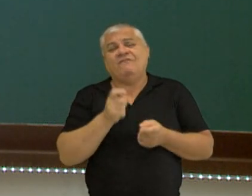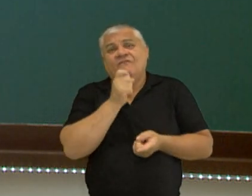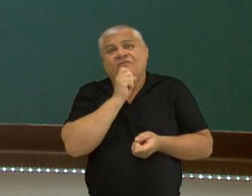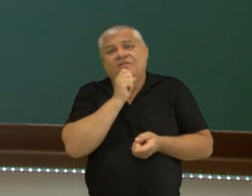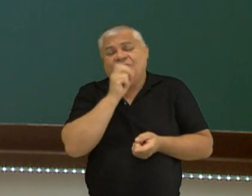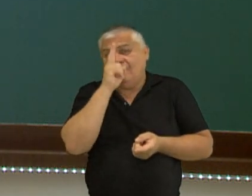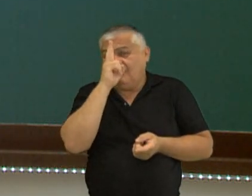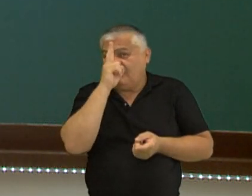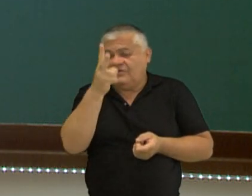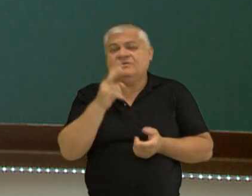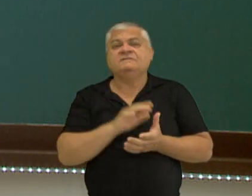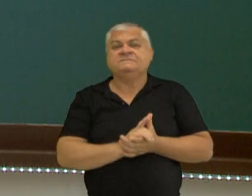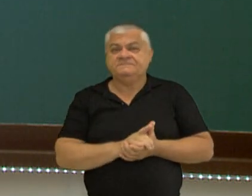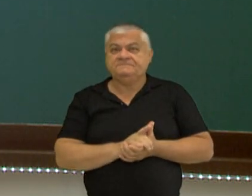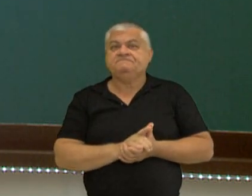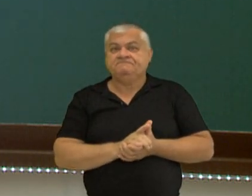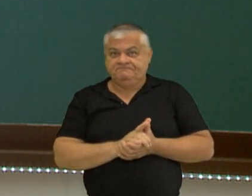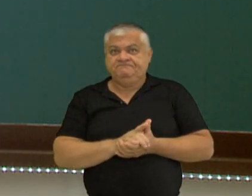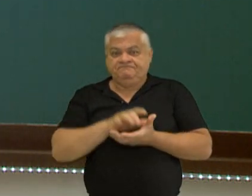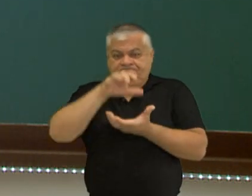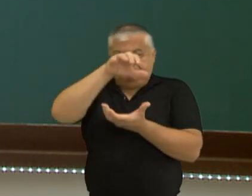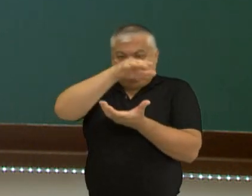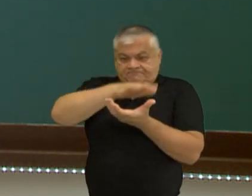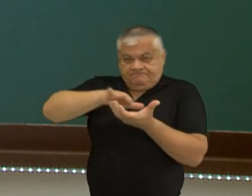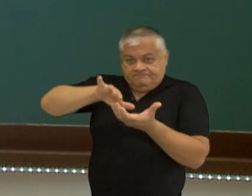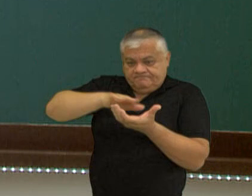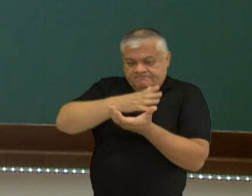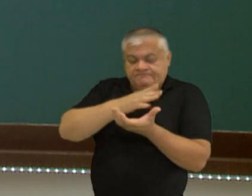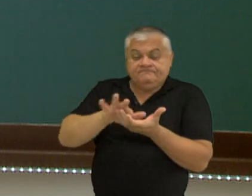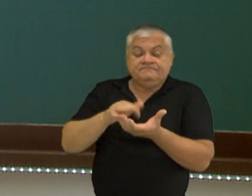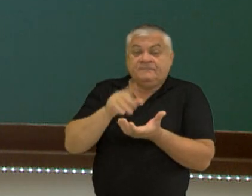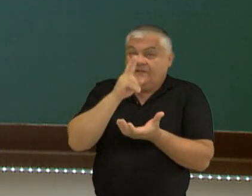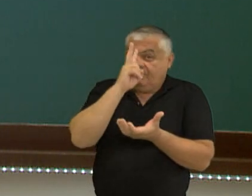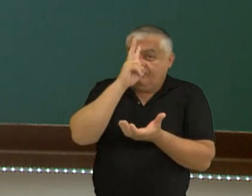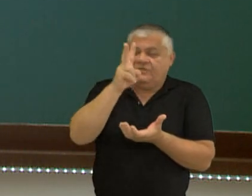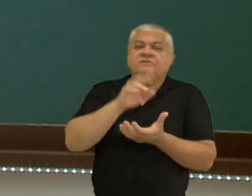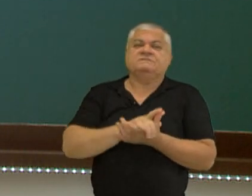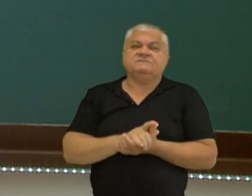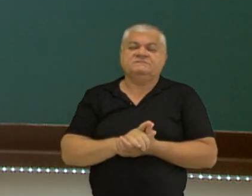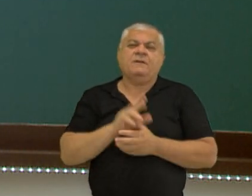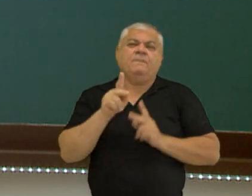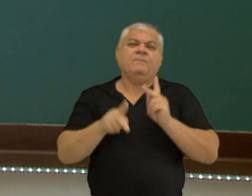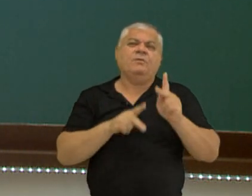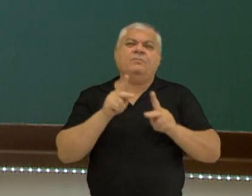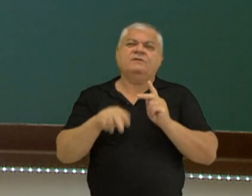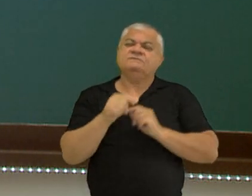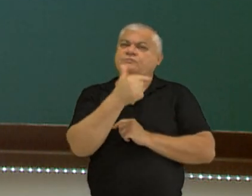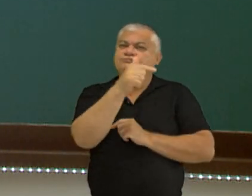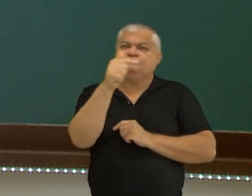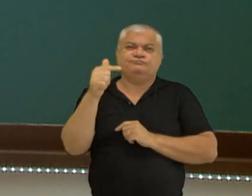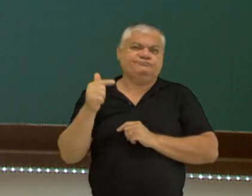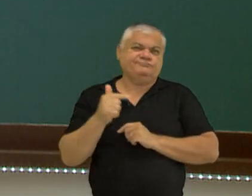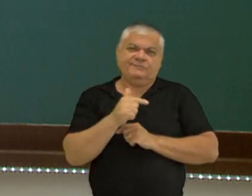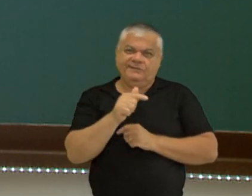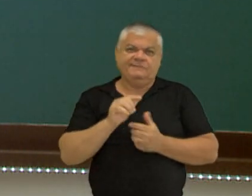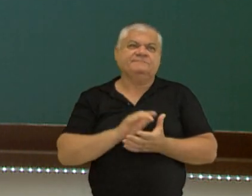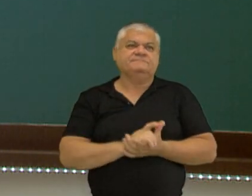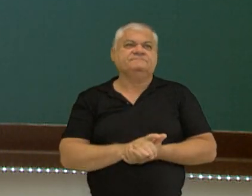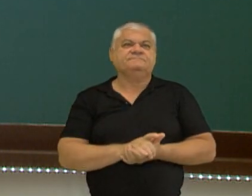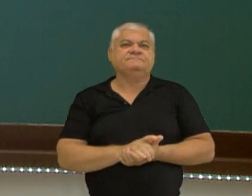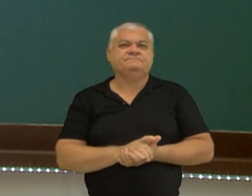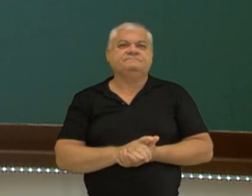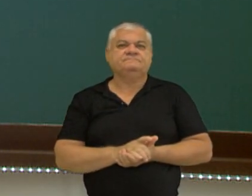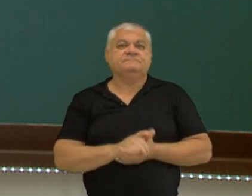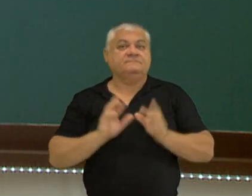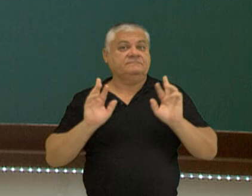extremo. É uma região de condições extremas, então por isso que não tem população fixa na Antártida,